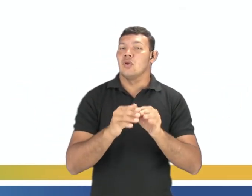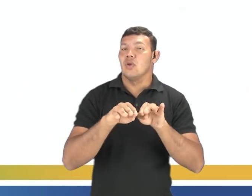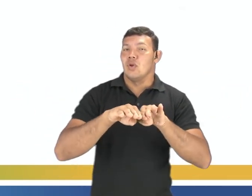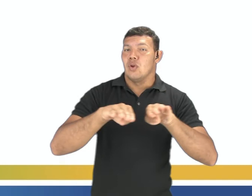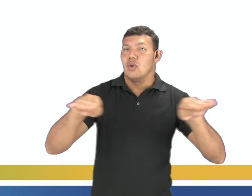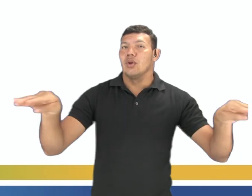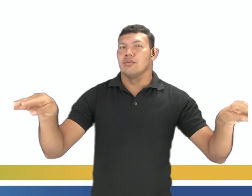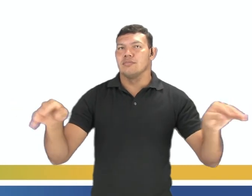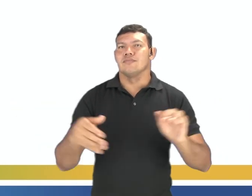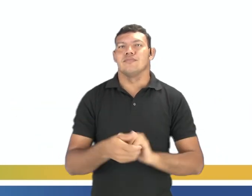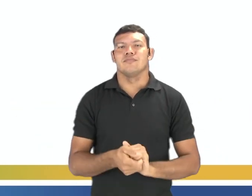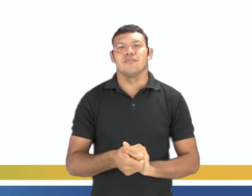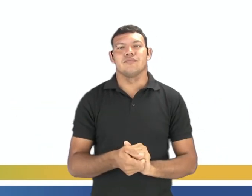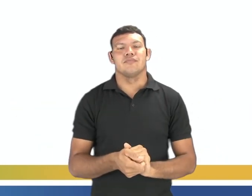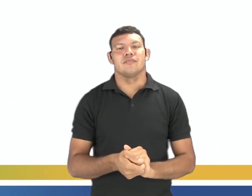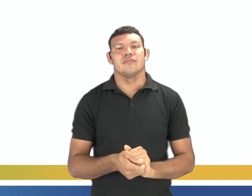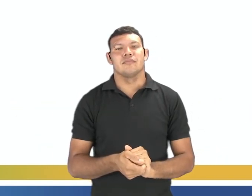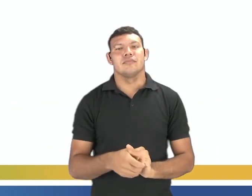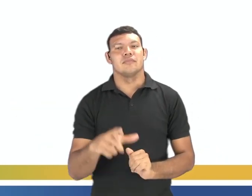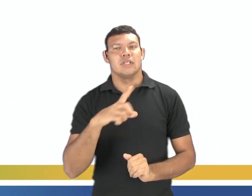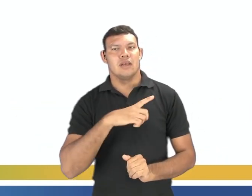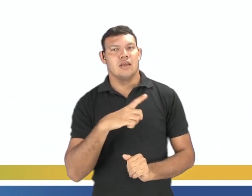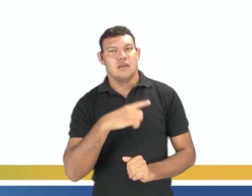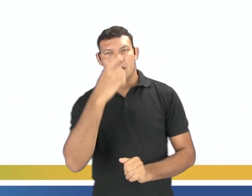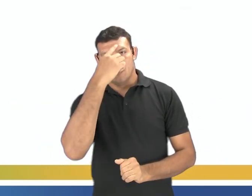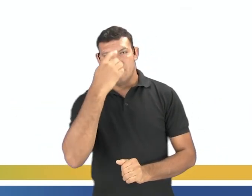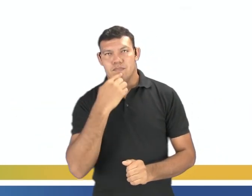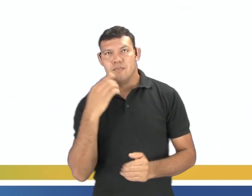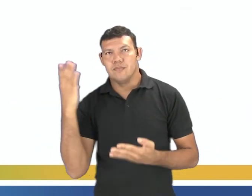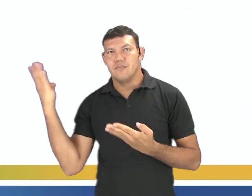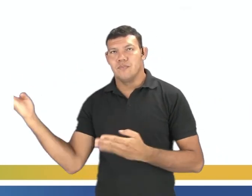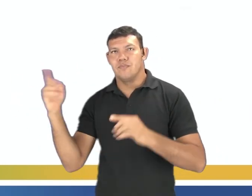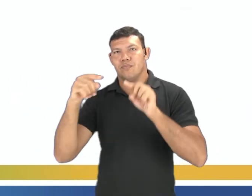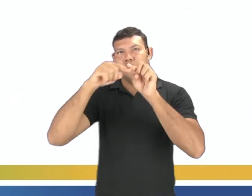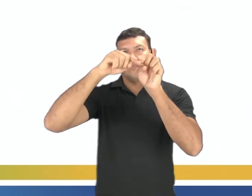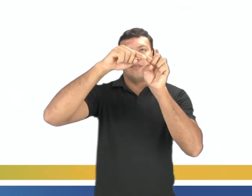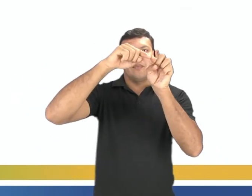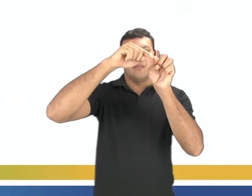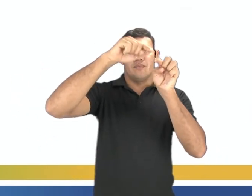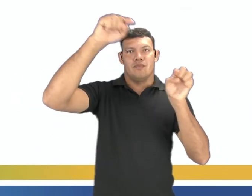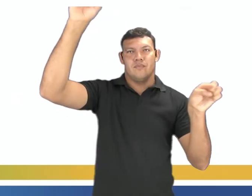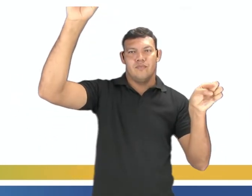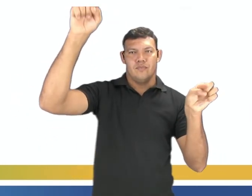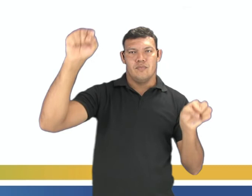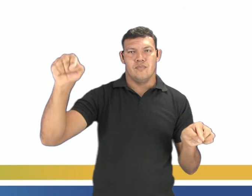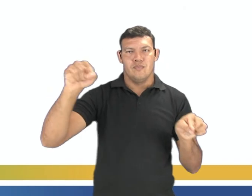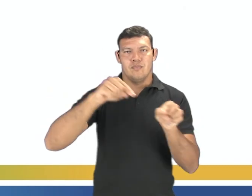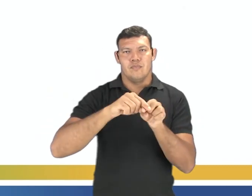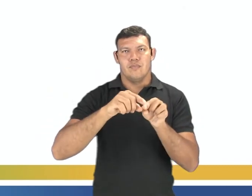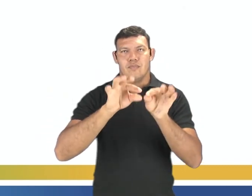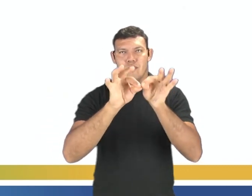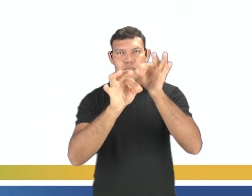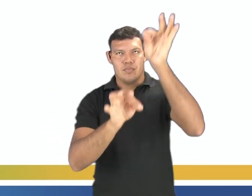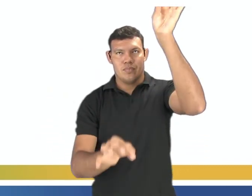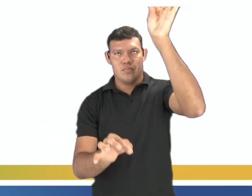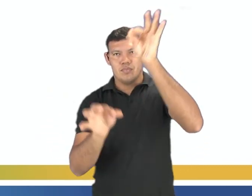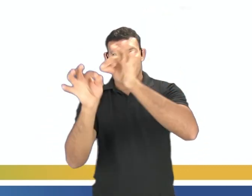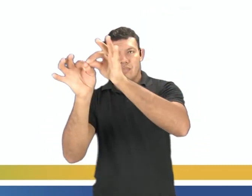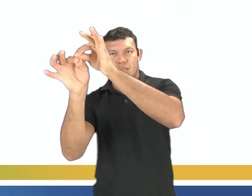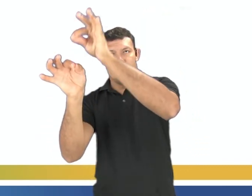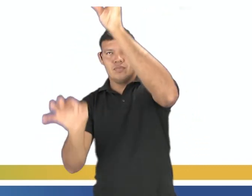observe que nós temos um plano e uma reta contida nela e nós temos um uma reta fora